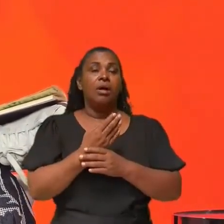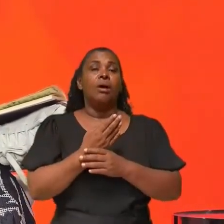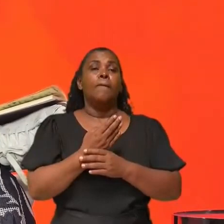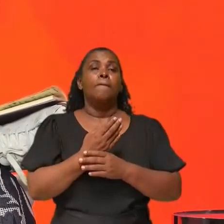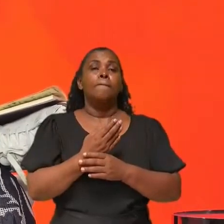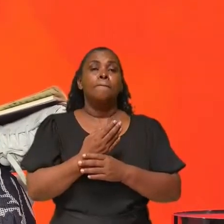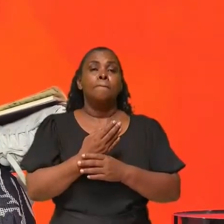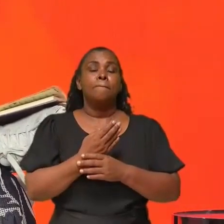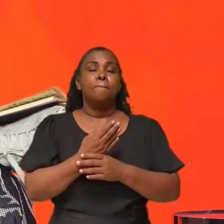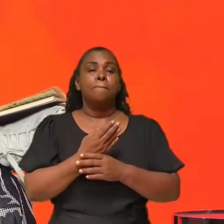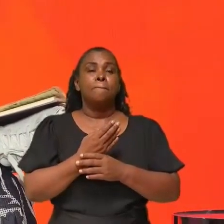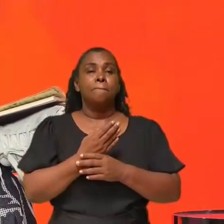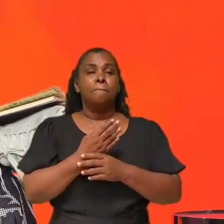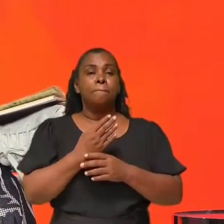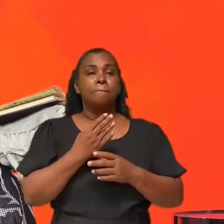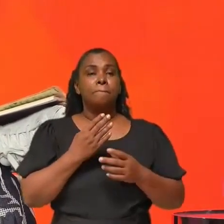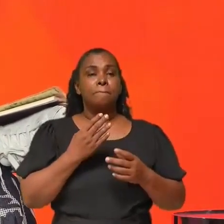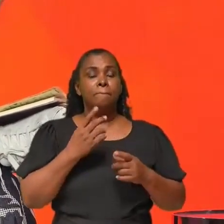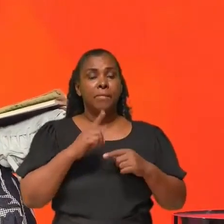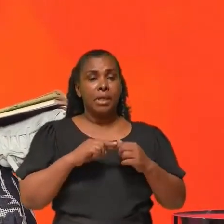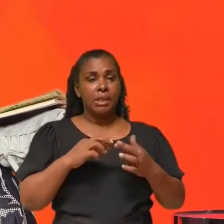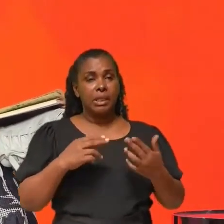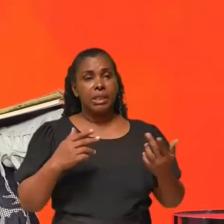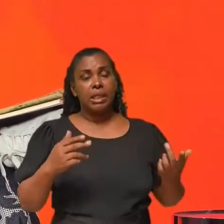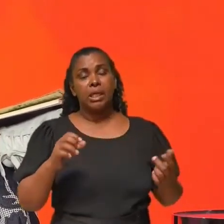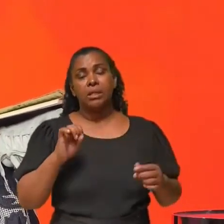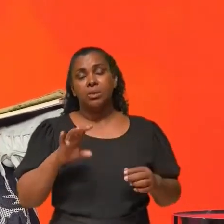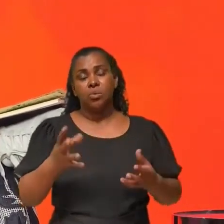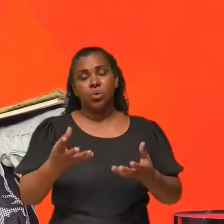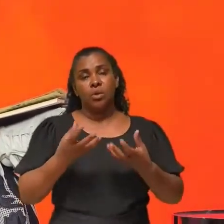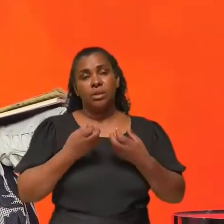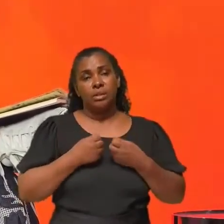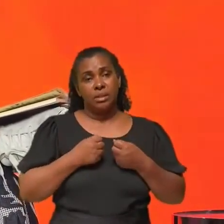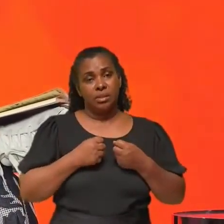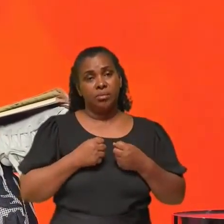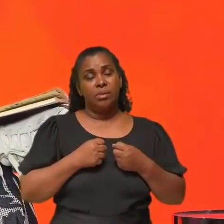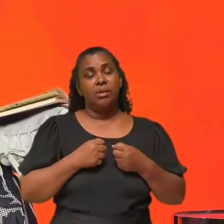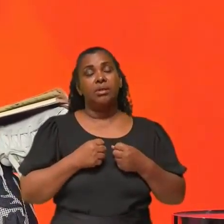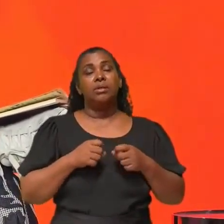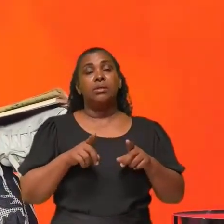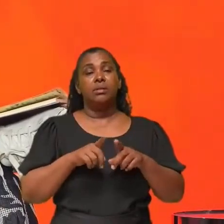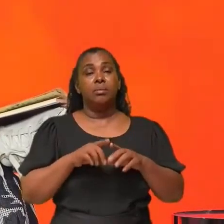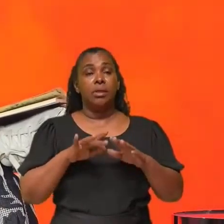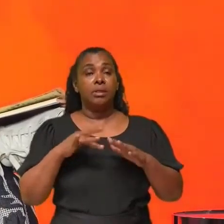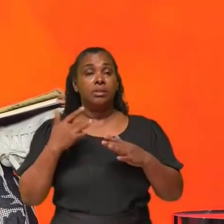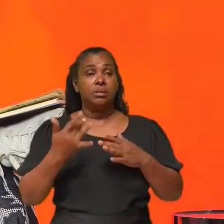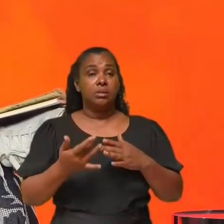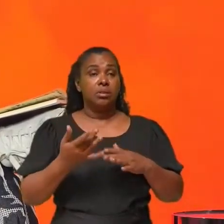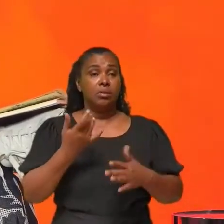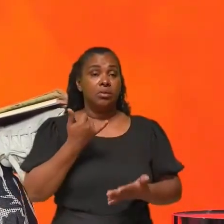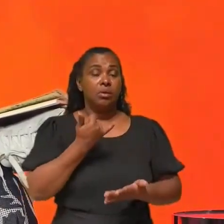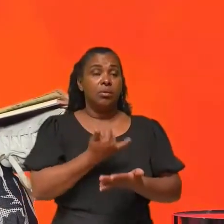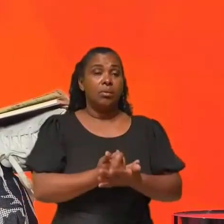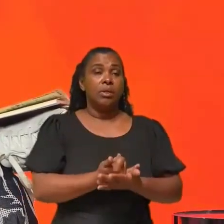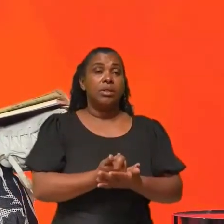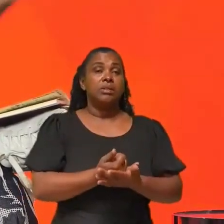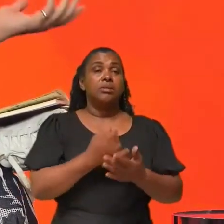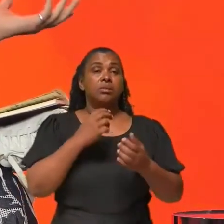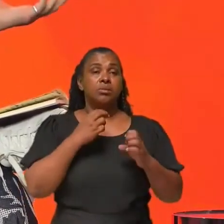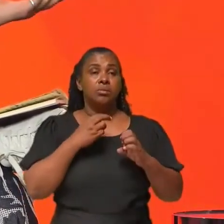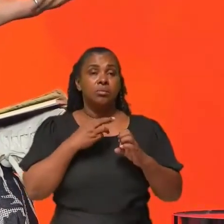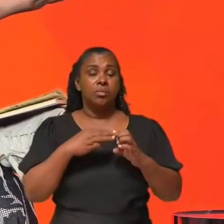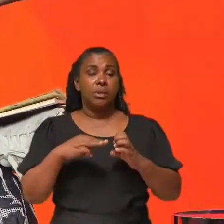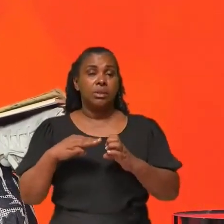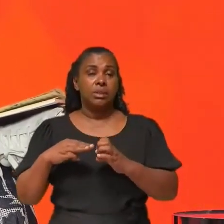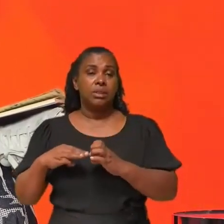não significa que também essas redes sociais, aplicativos de mensagem, não estejam dominados essencialmente pelo poder econômico. É